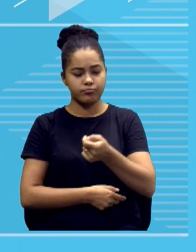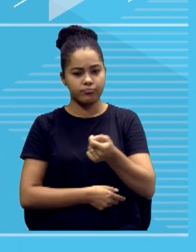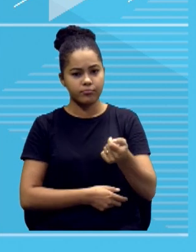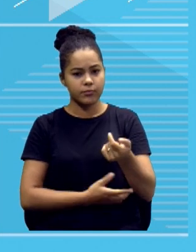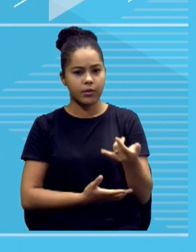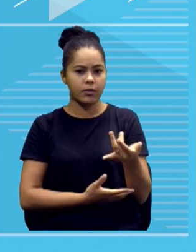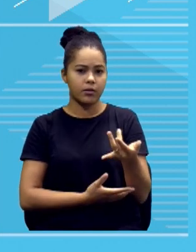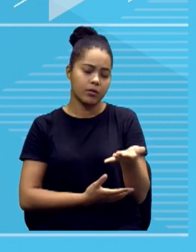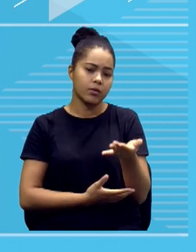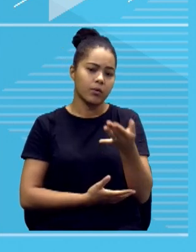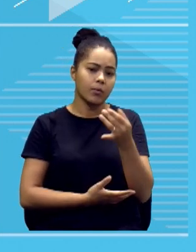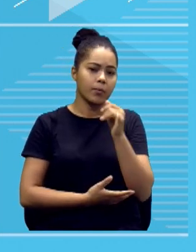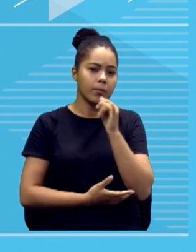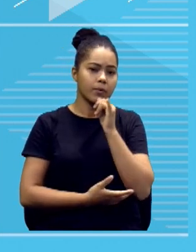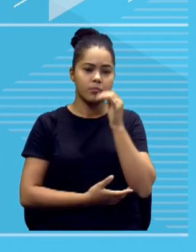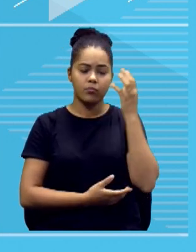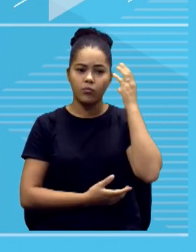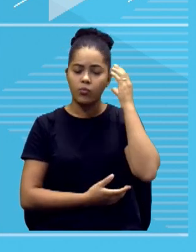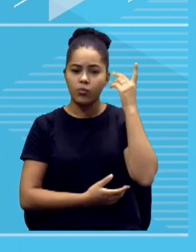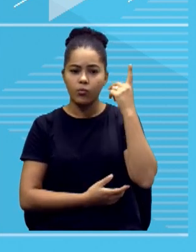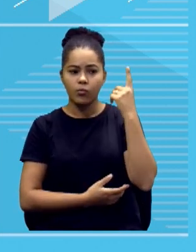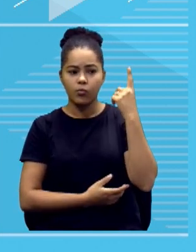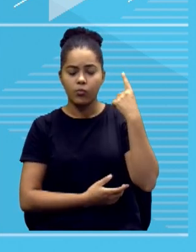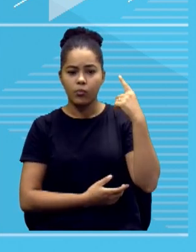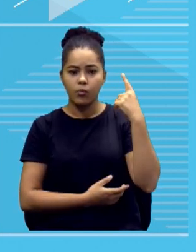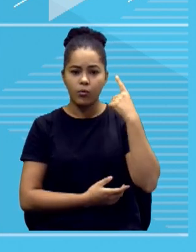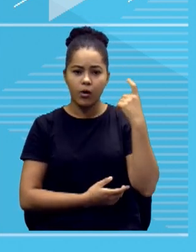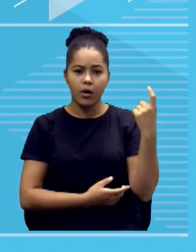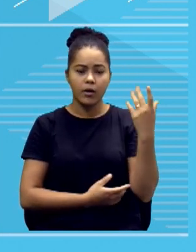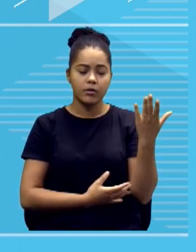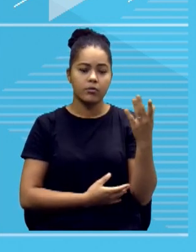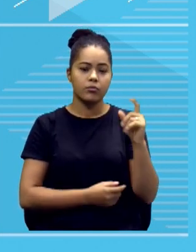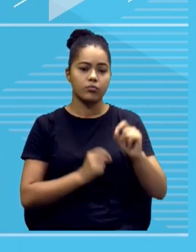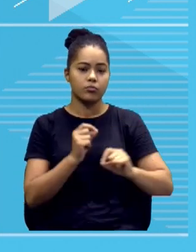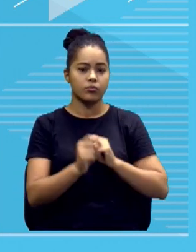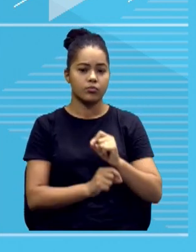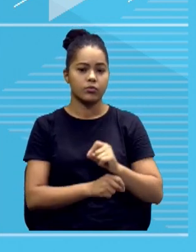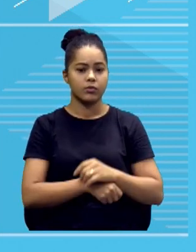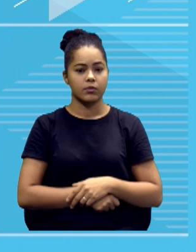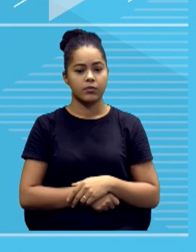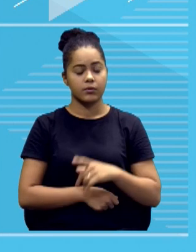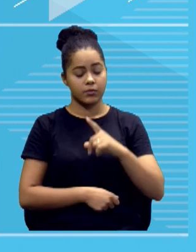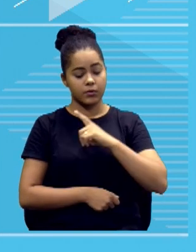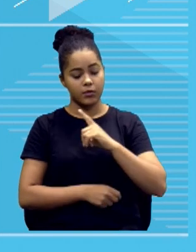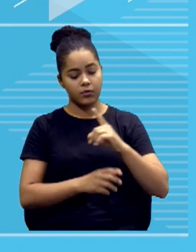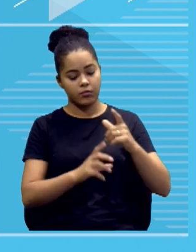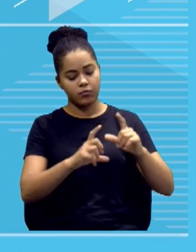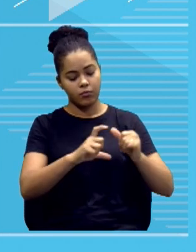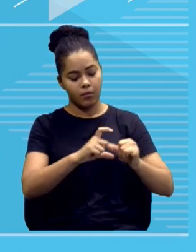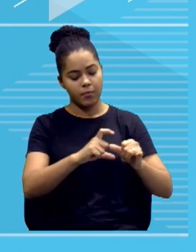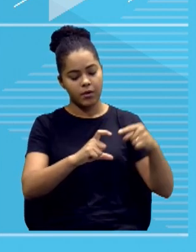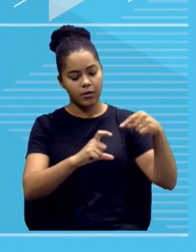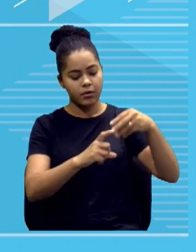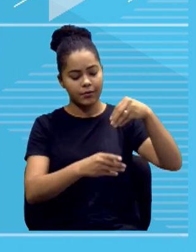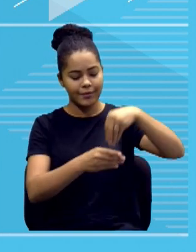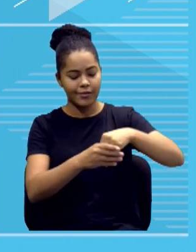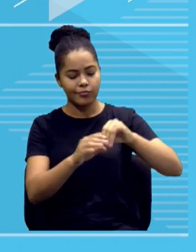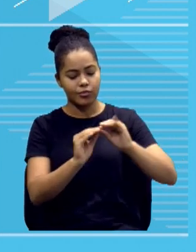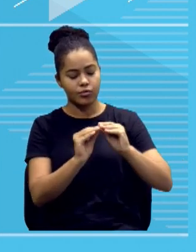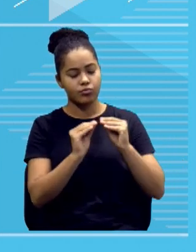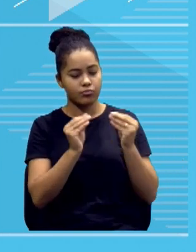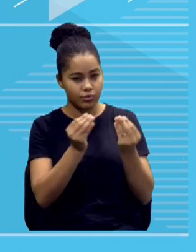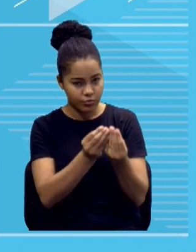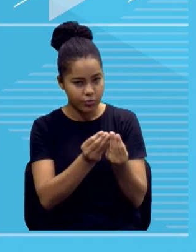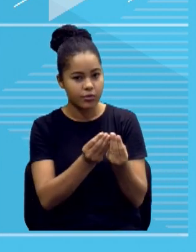um rádio aí, dentro dela uma solução química. É por isso que a gente não pode descartar a pilha em qualquer lugar, porque